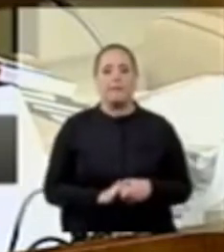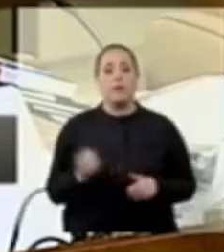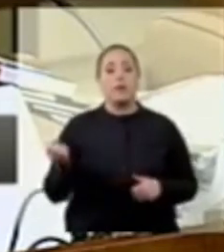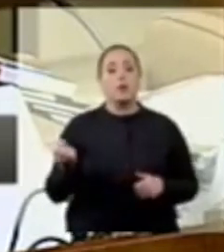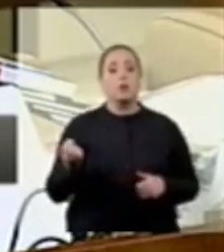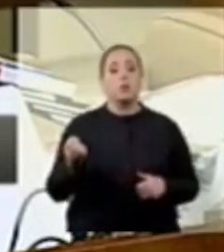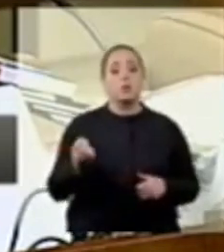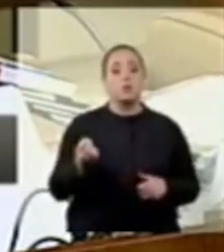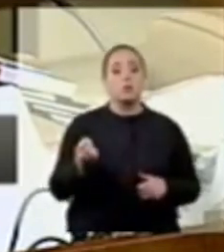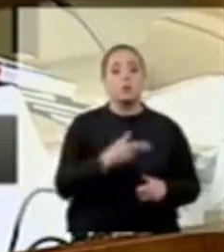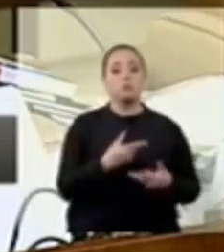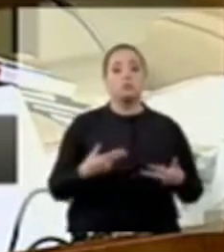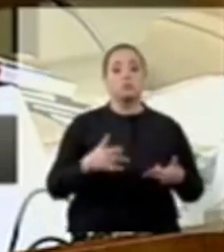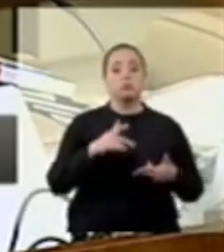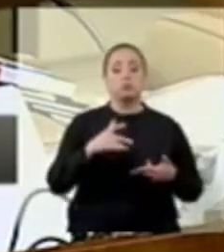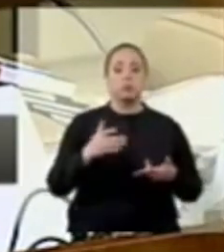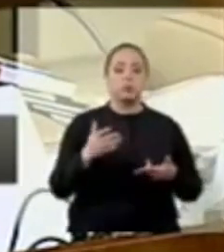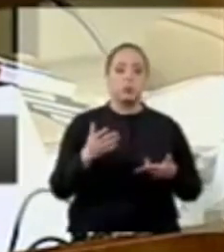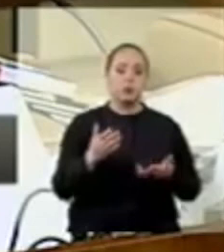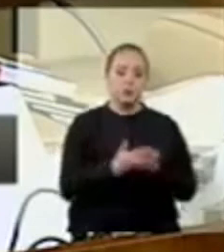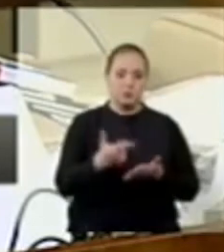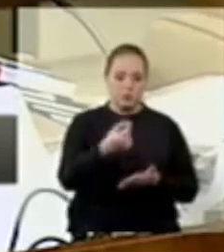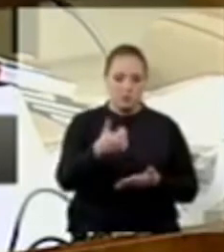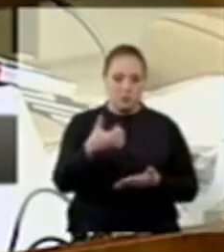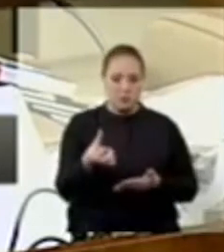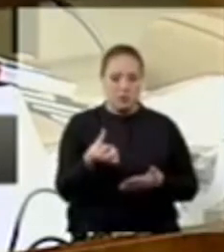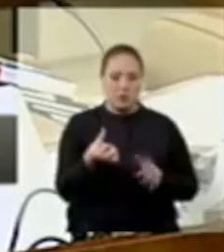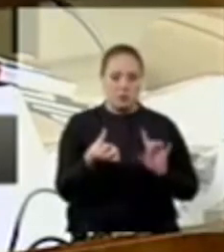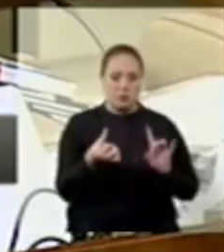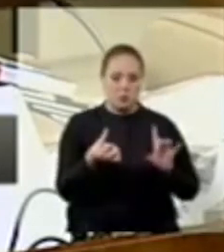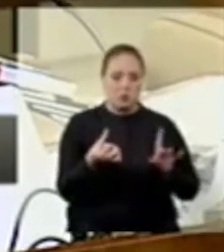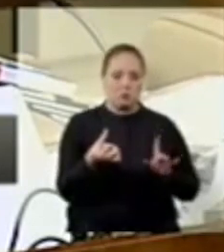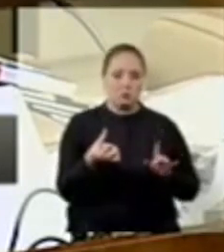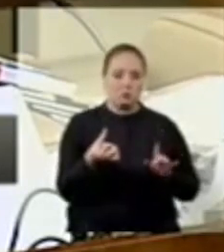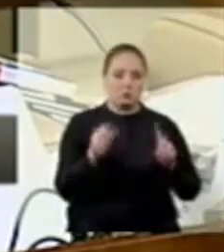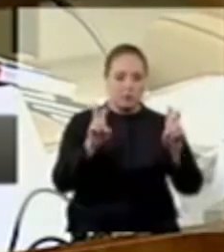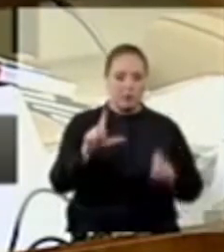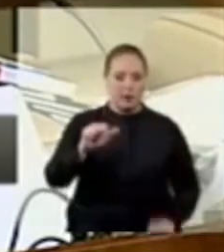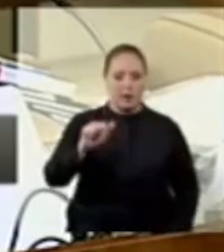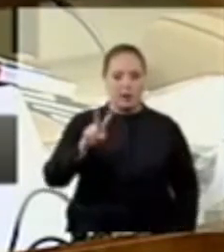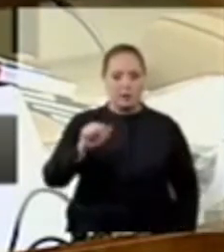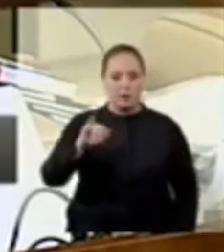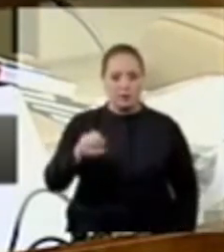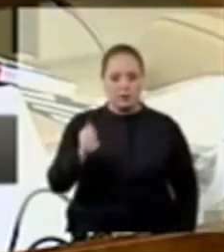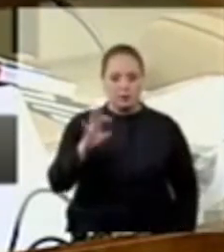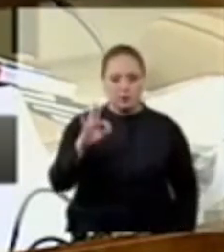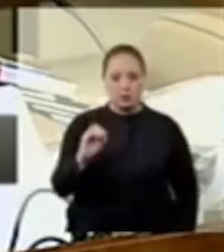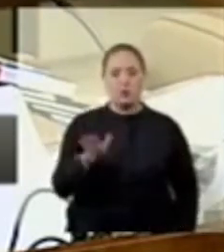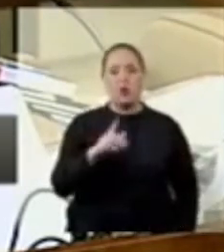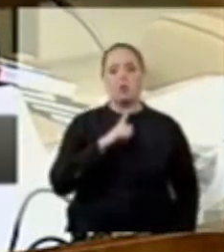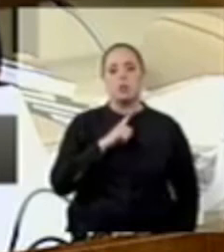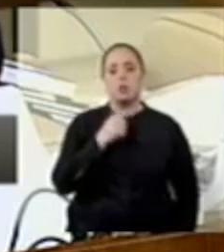implantamos em 2016 só na operação lava jato foram